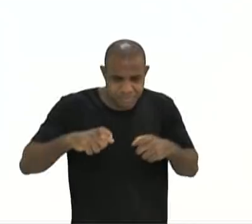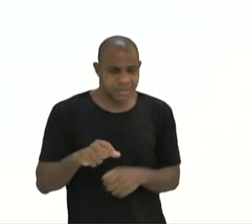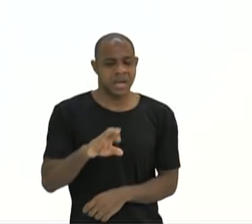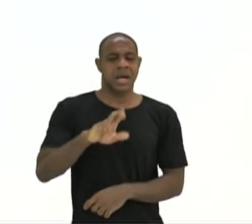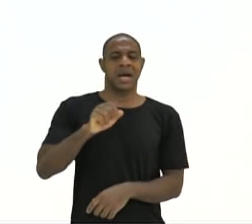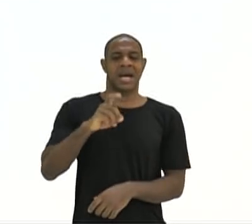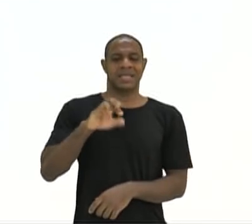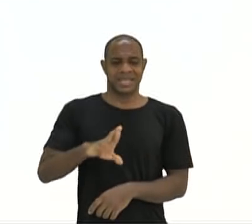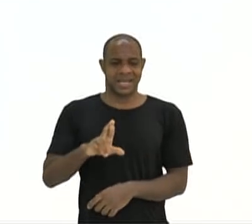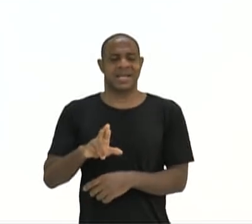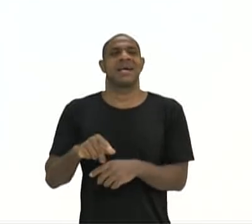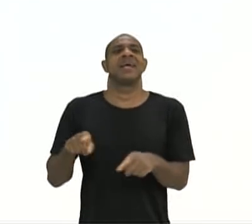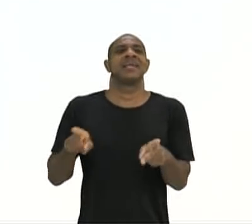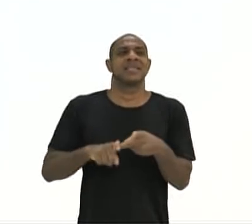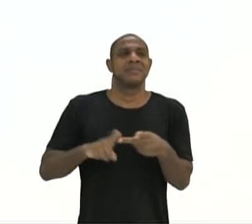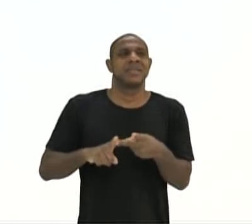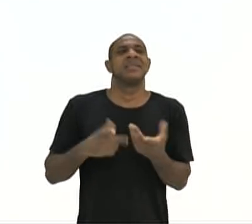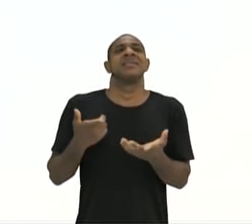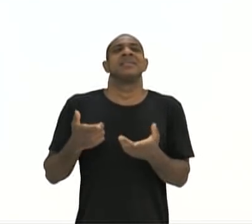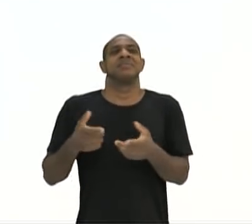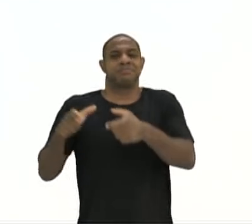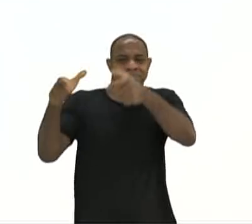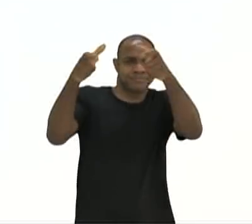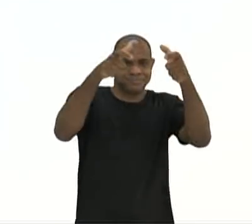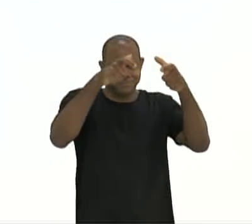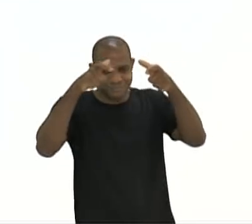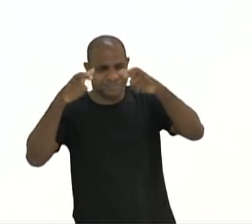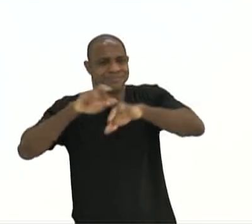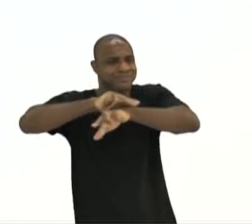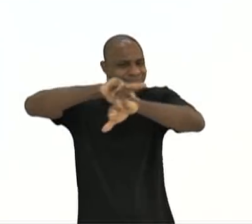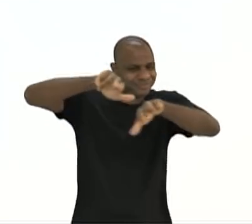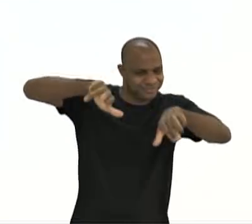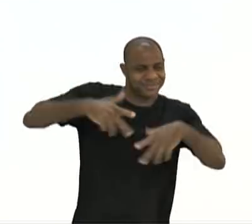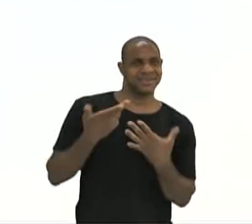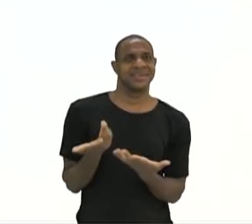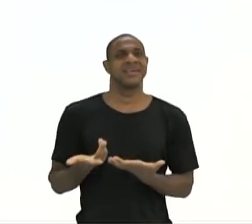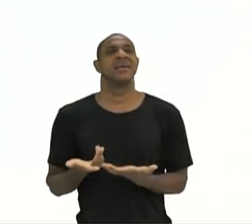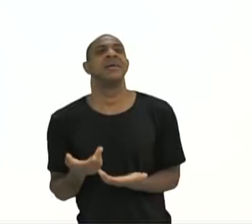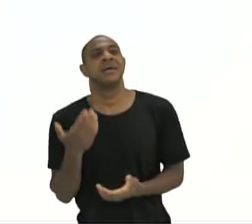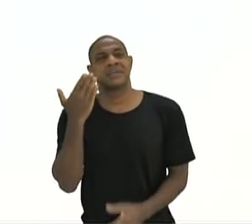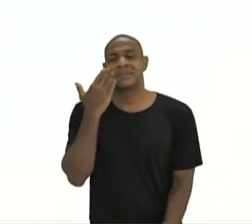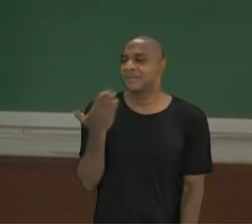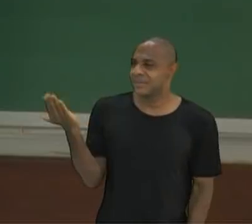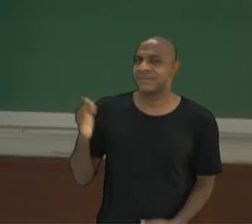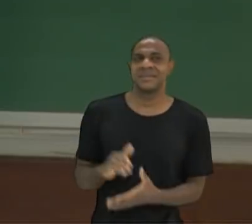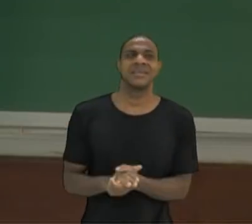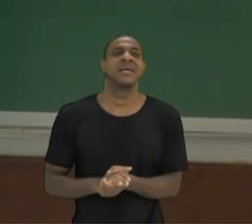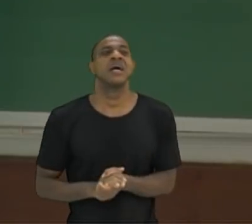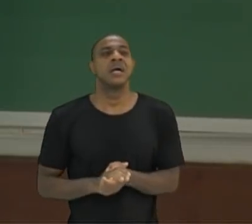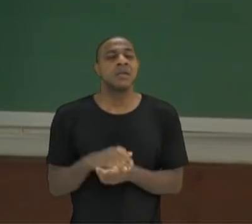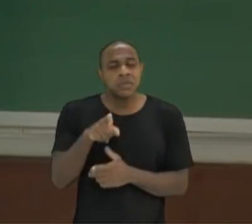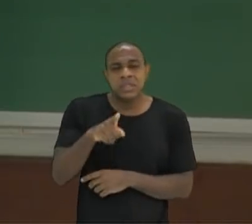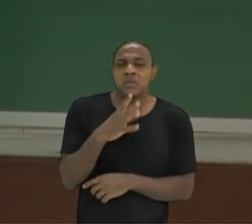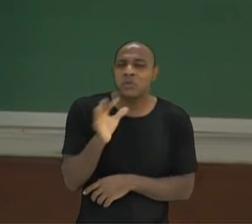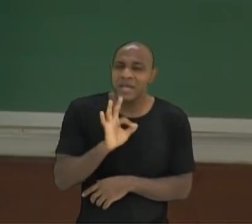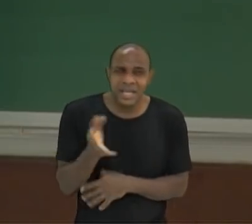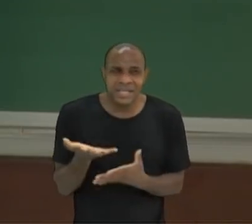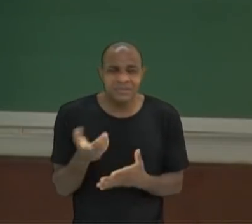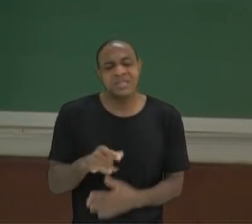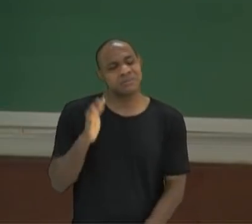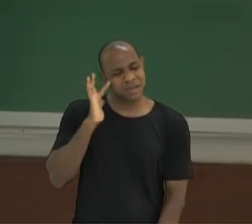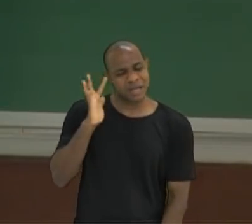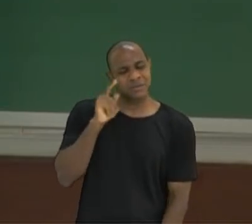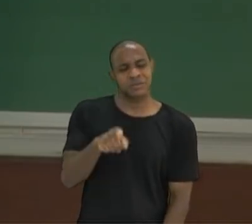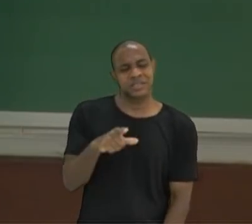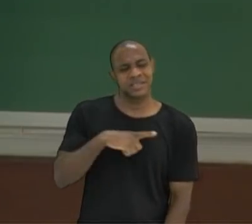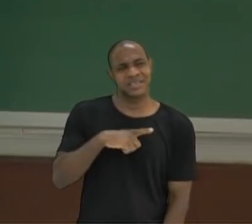radares, satélites, etc. Você, quando precisa de um endereço, por exemplo, que não conhece, eu imagino que você